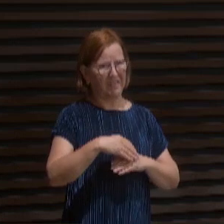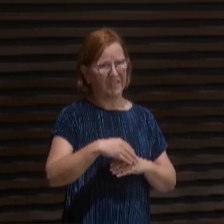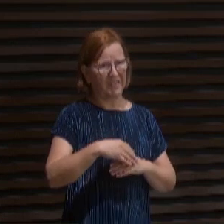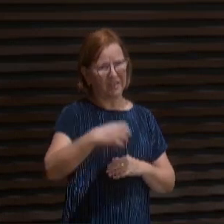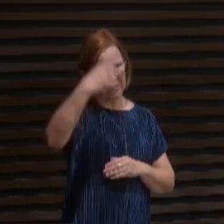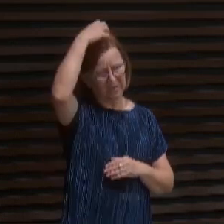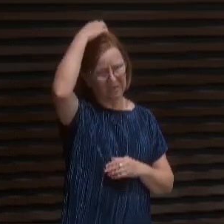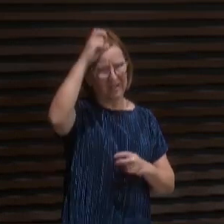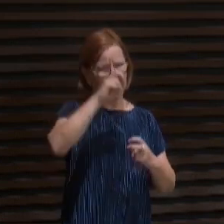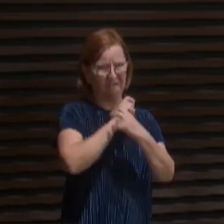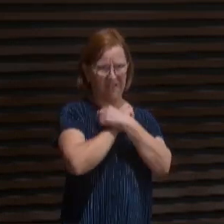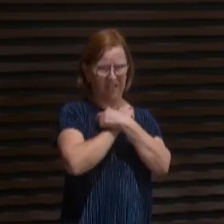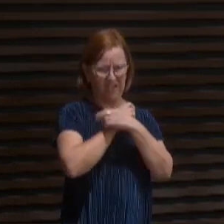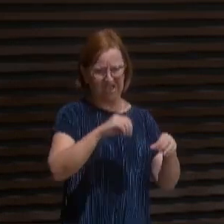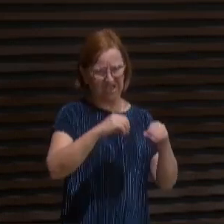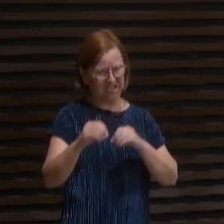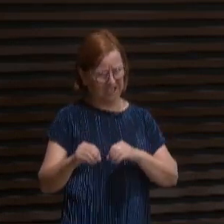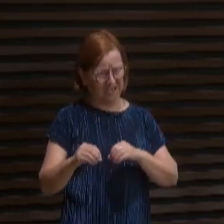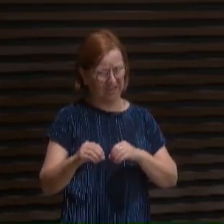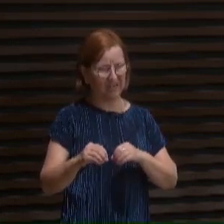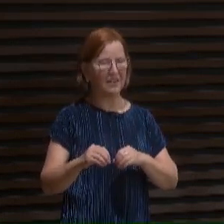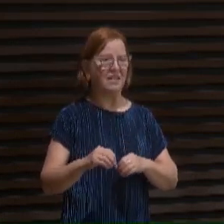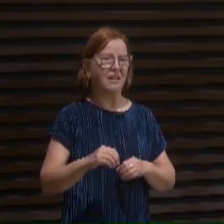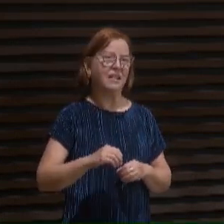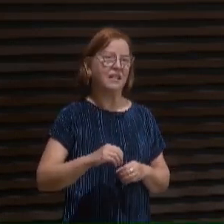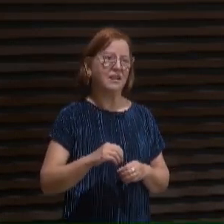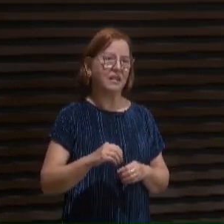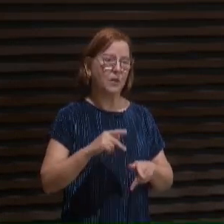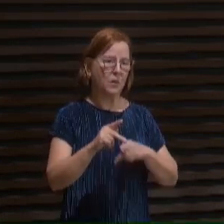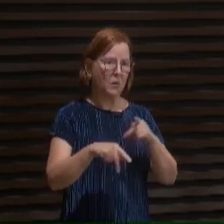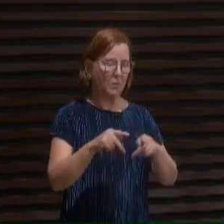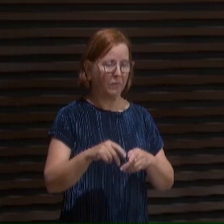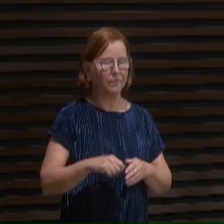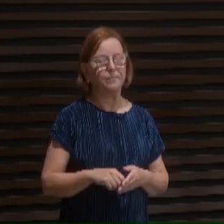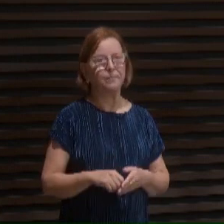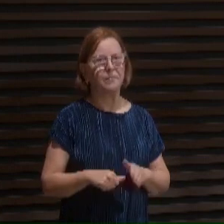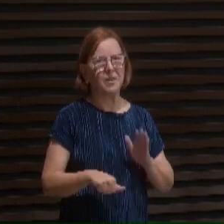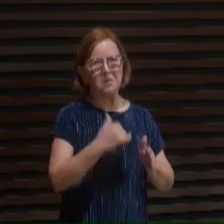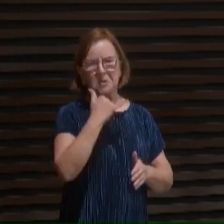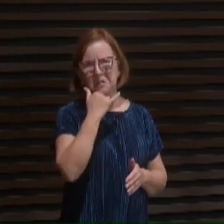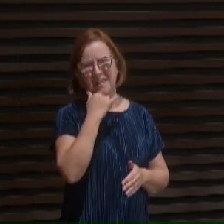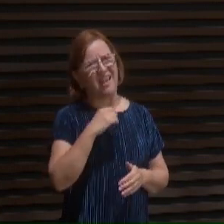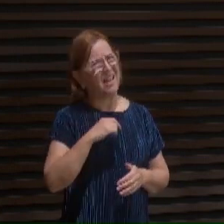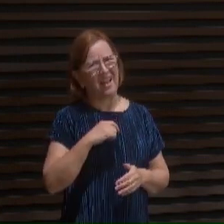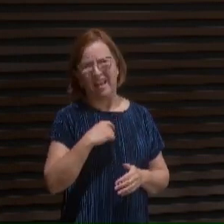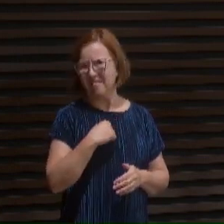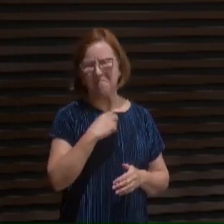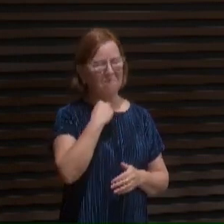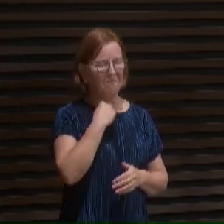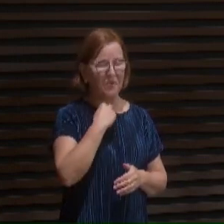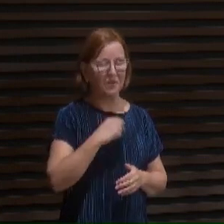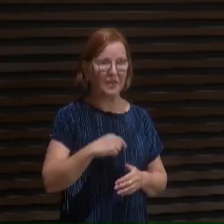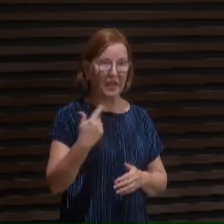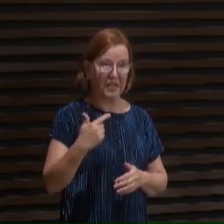filhos de Israel? A primeira desculpa dele é a sua incapacidade. A segunda está no versículo